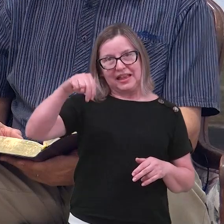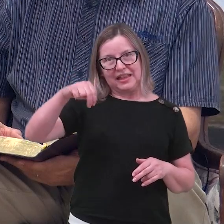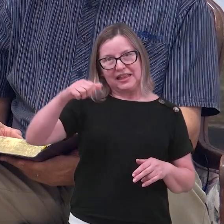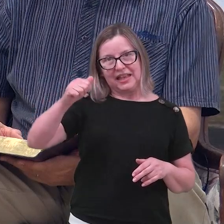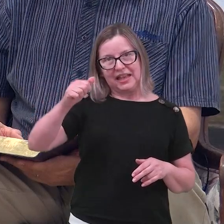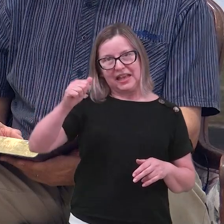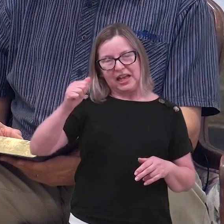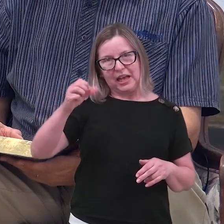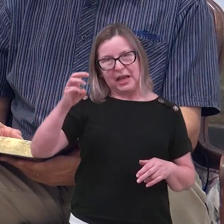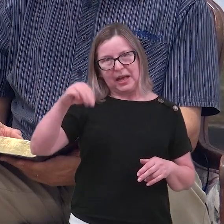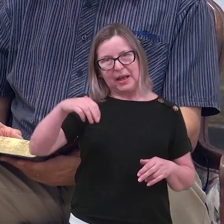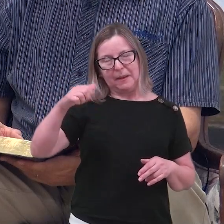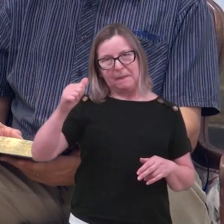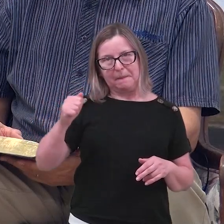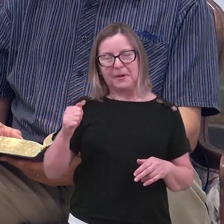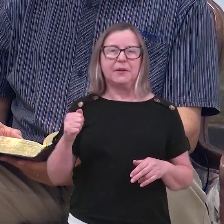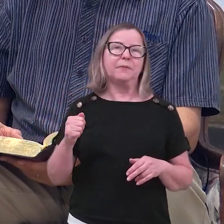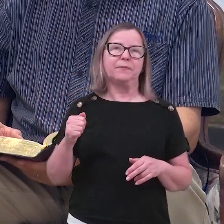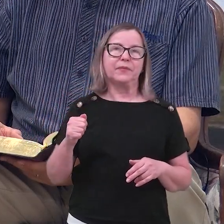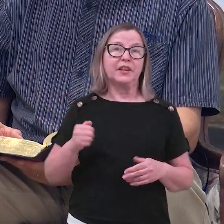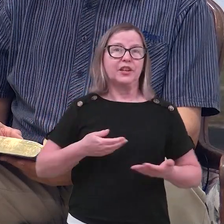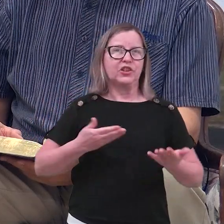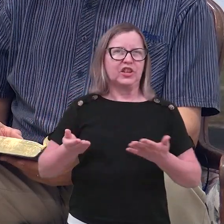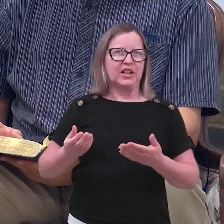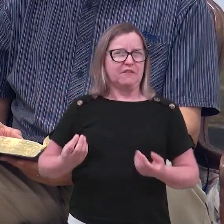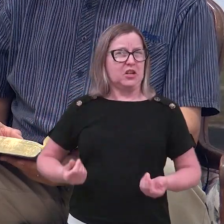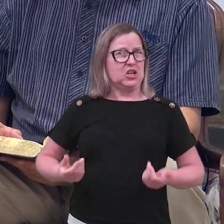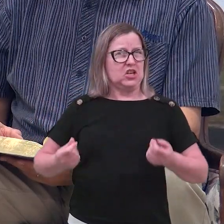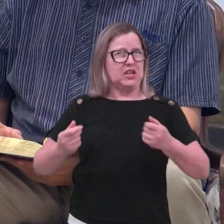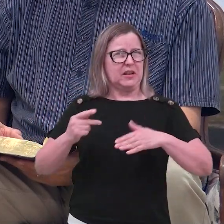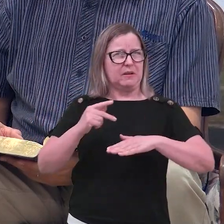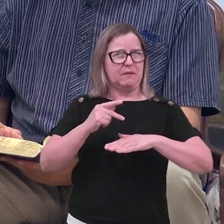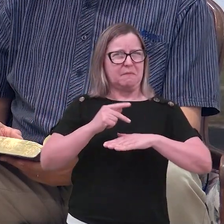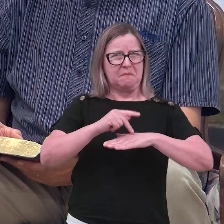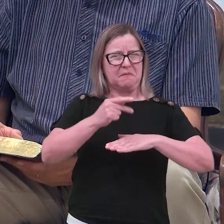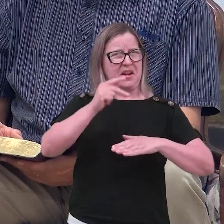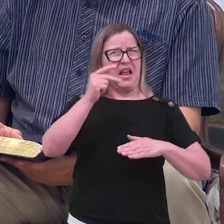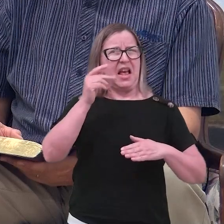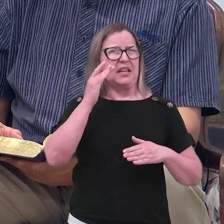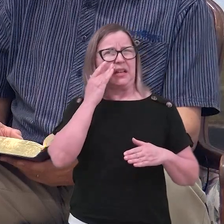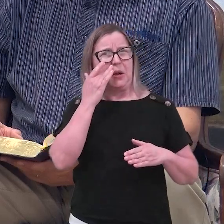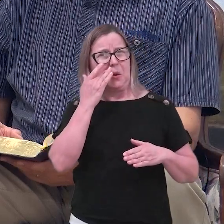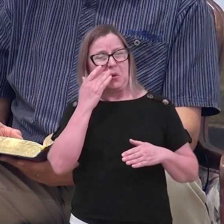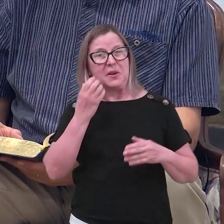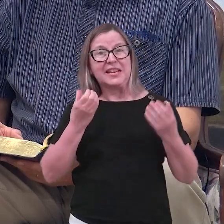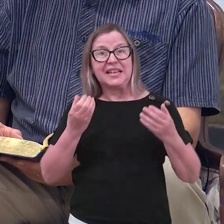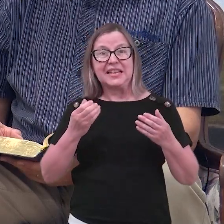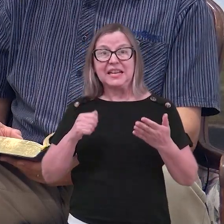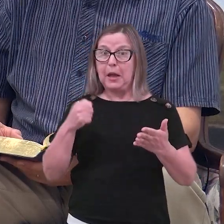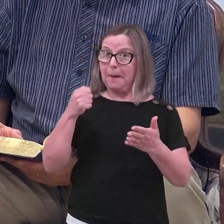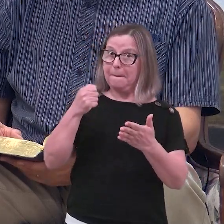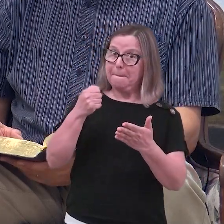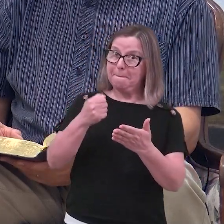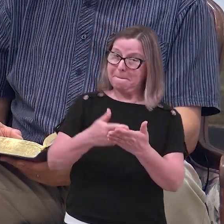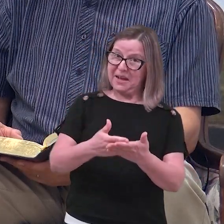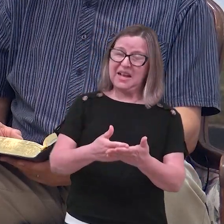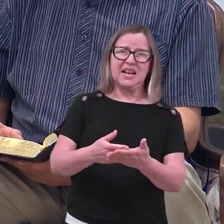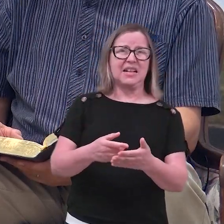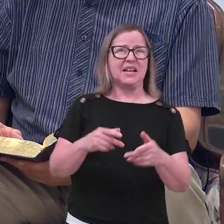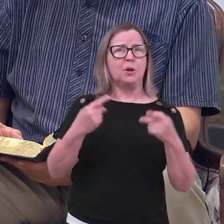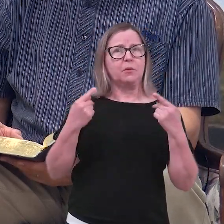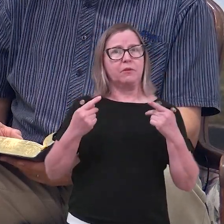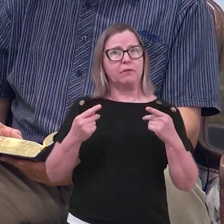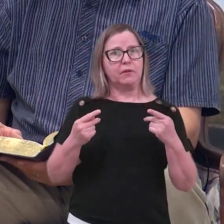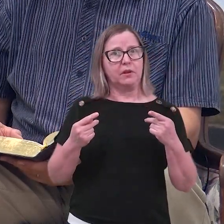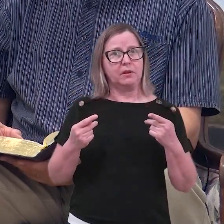de pratas, as vestes festivais, ele trouxe para, de certa maneira, pagar o profeta. Eu fico pensando, meu